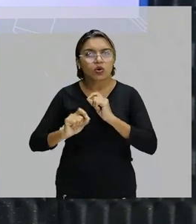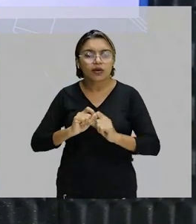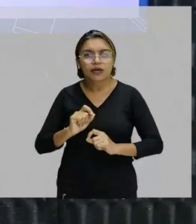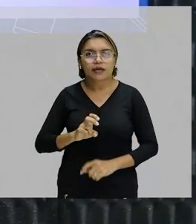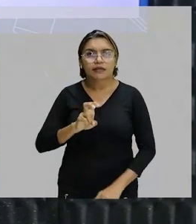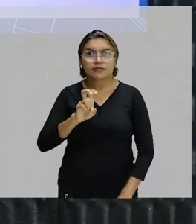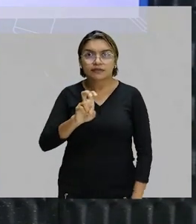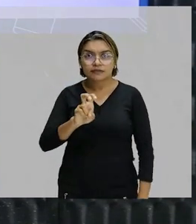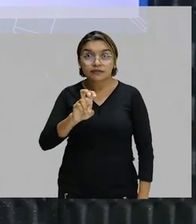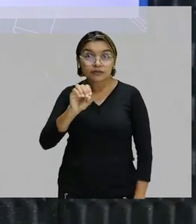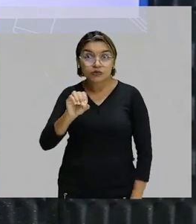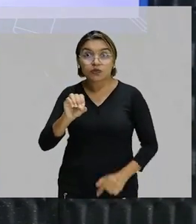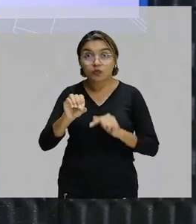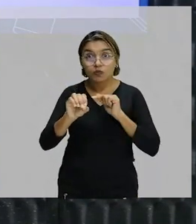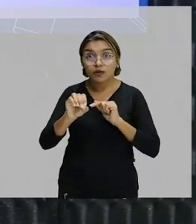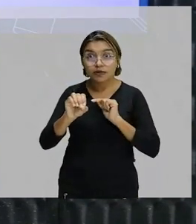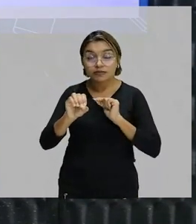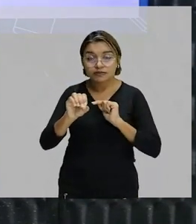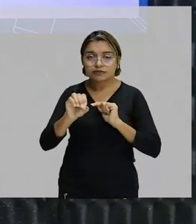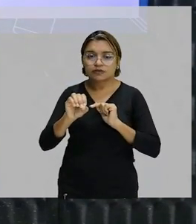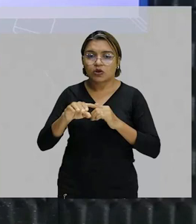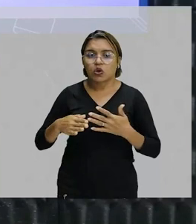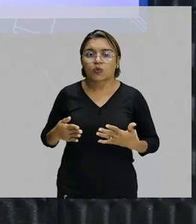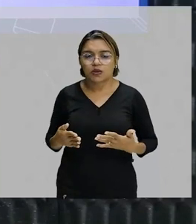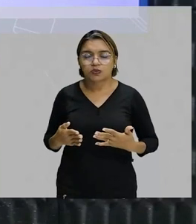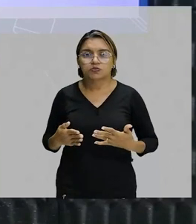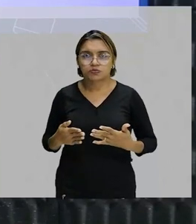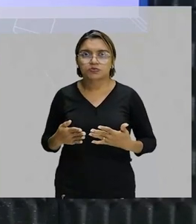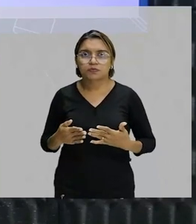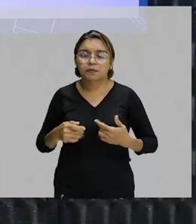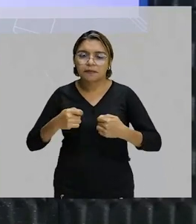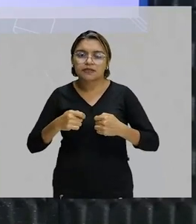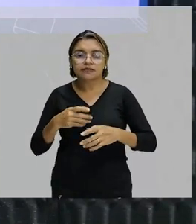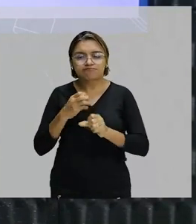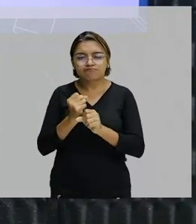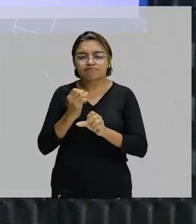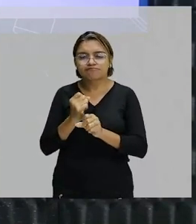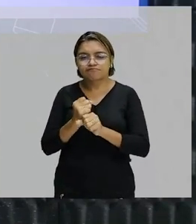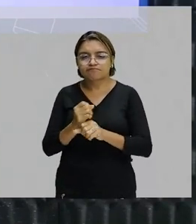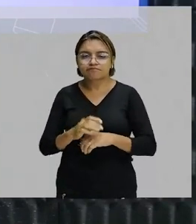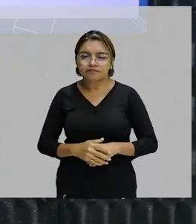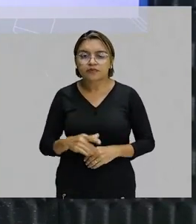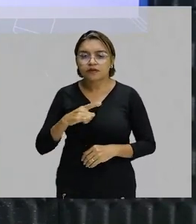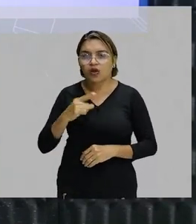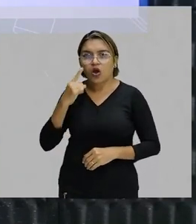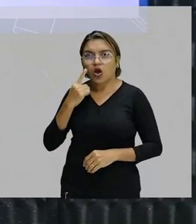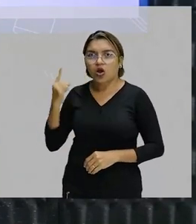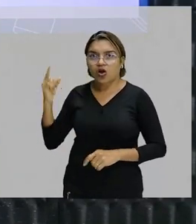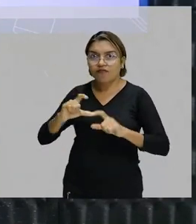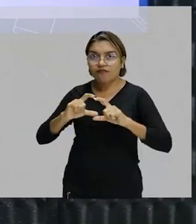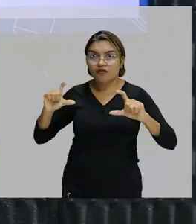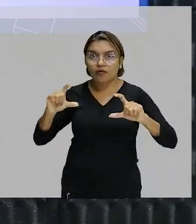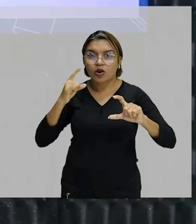número 50 nessa sequência para eu poder então calcular a soma dos termos dela tá bom então eu vou atrás do